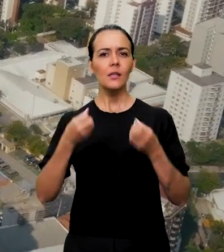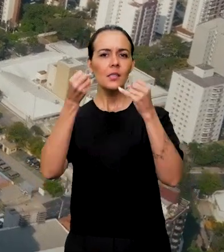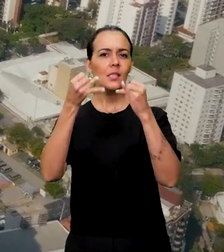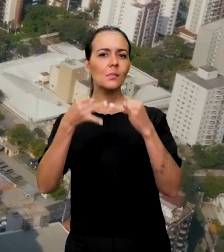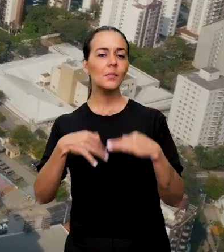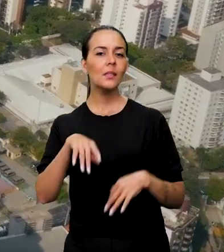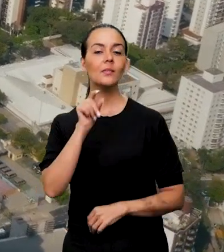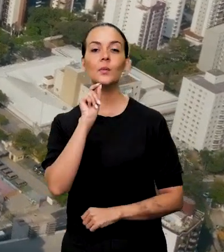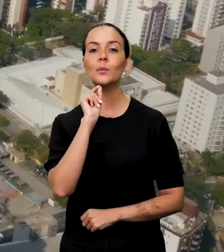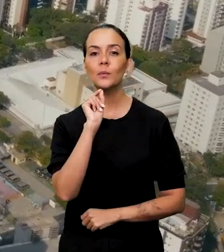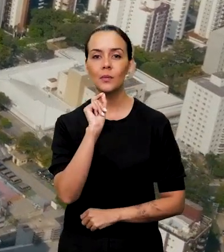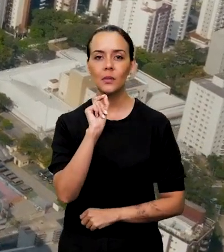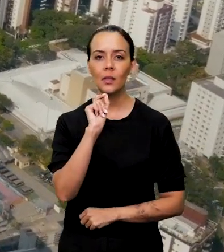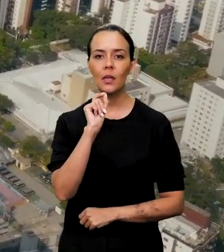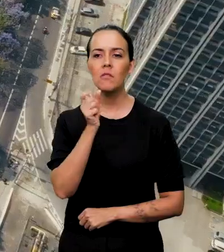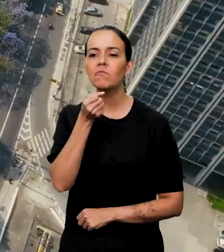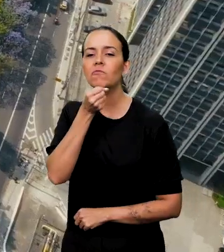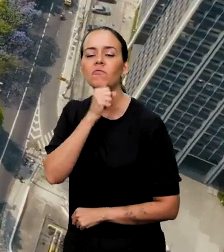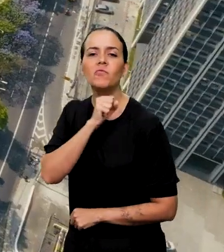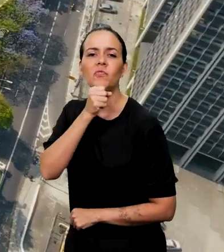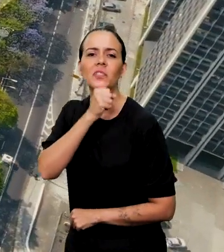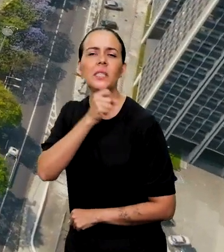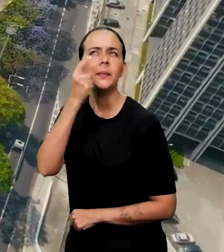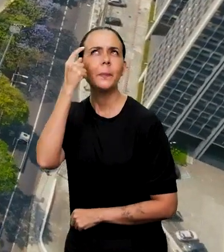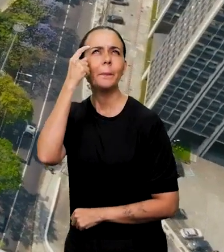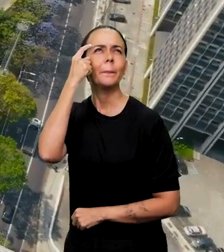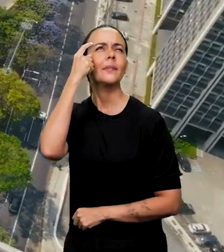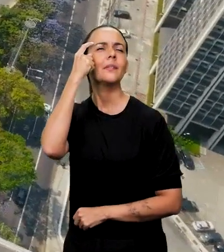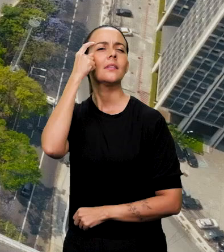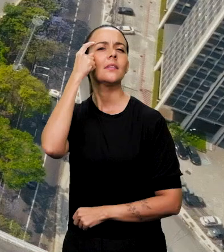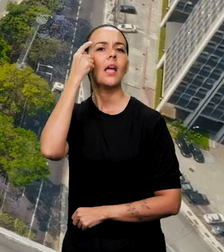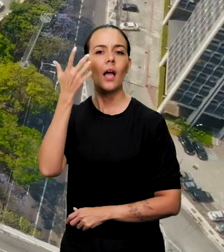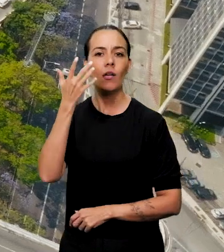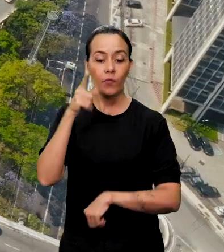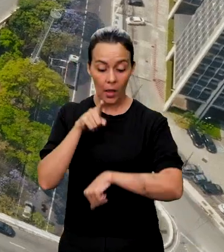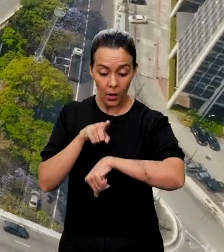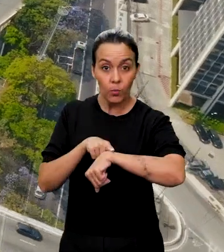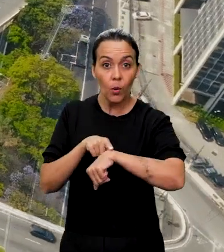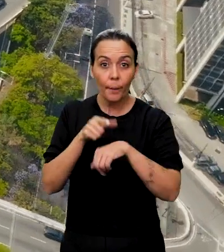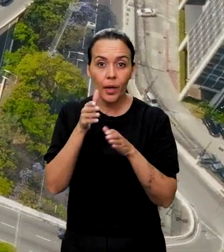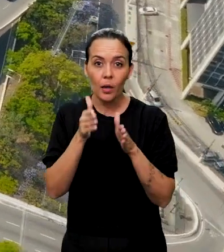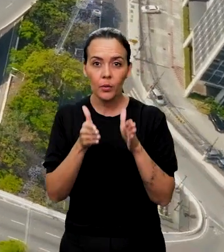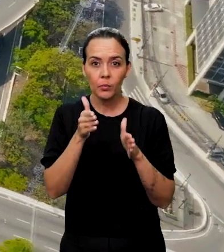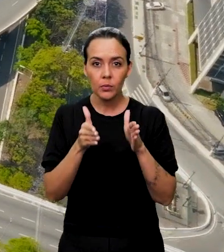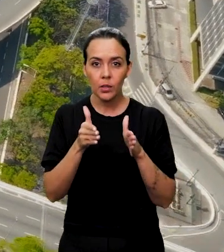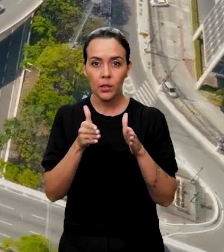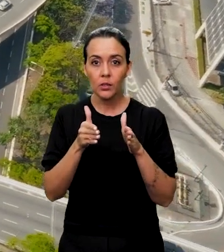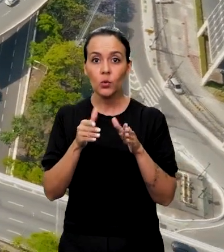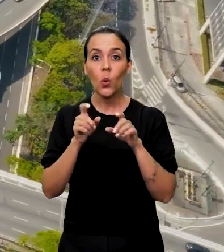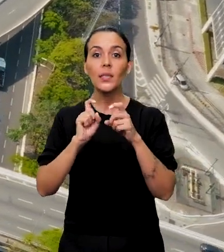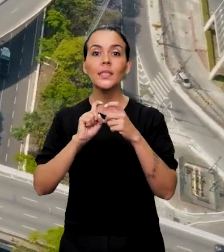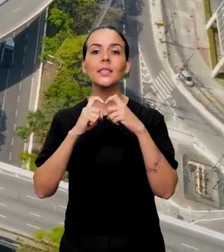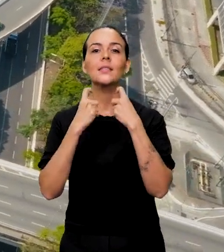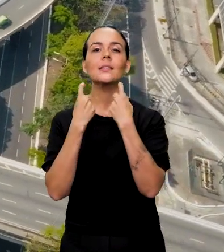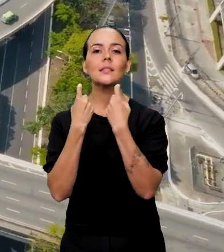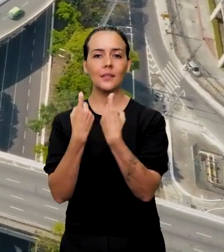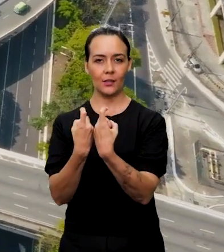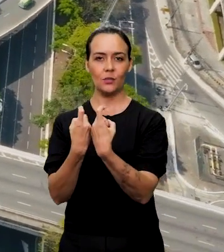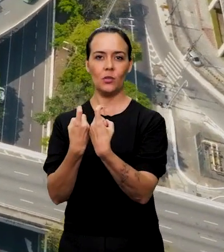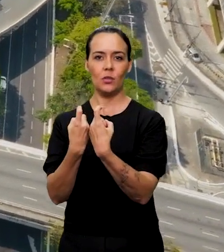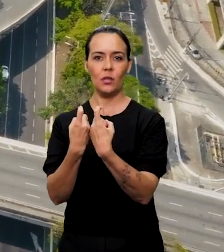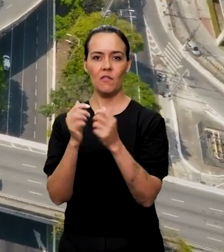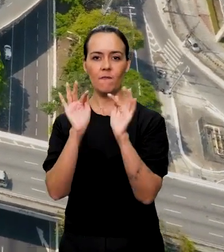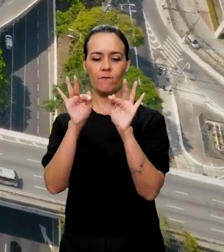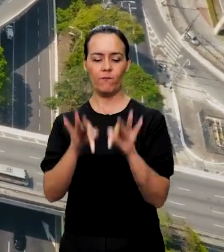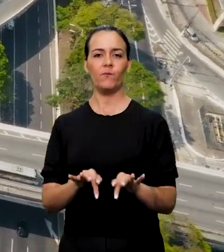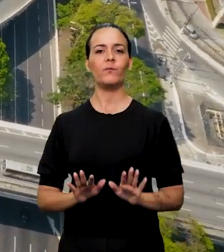dizer é que a velhice era pensada como um momento em que a sexualidade acabava.